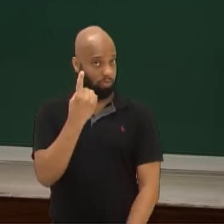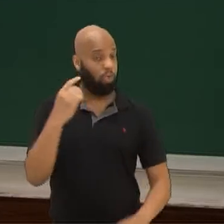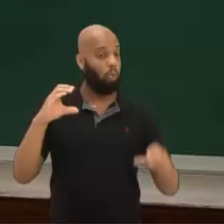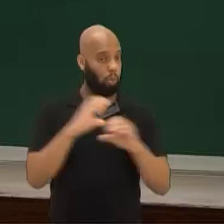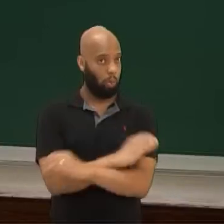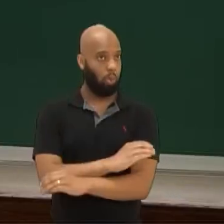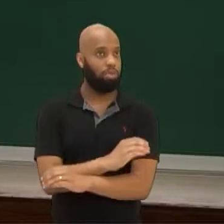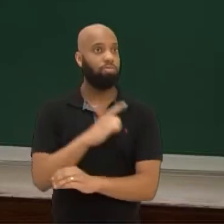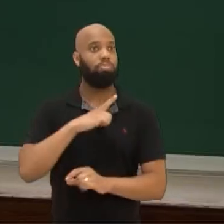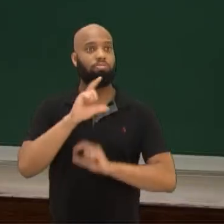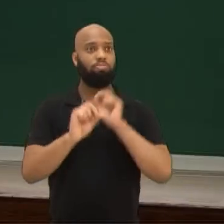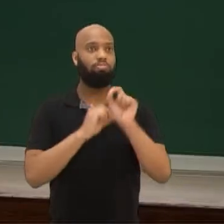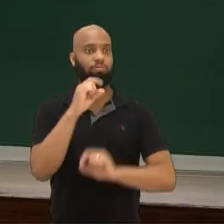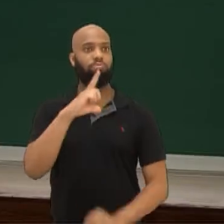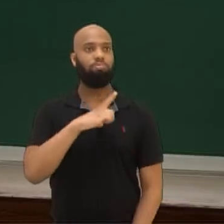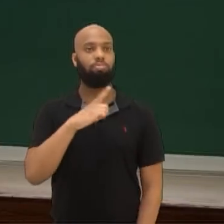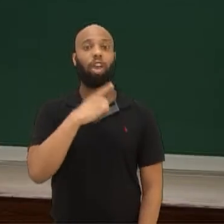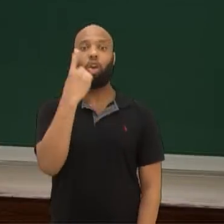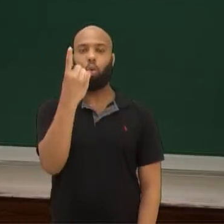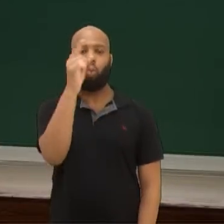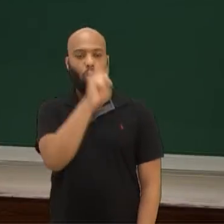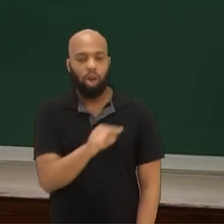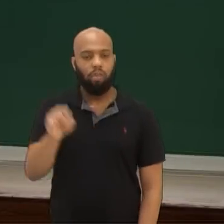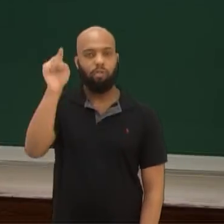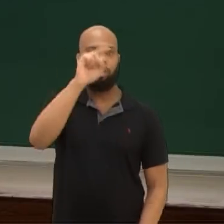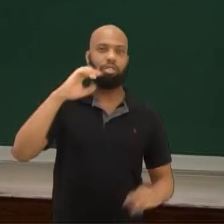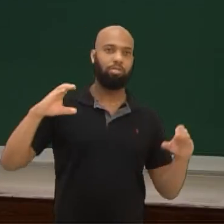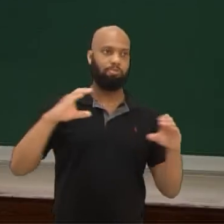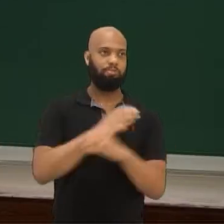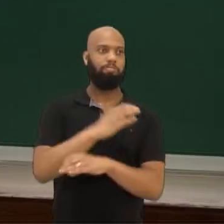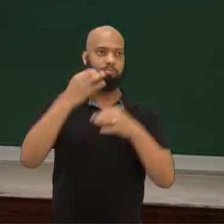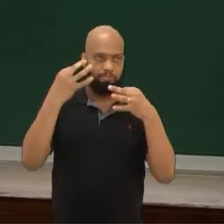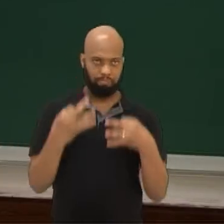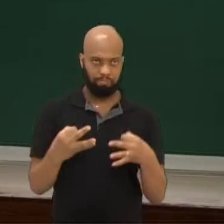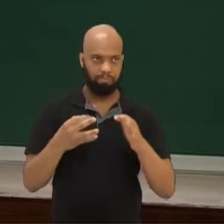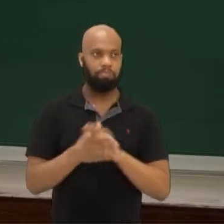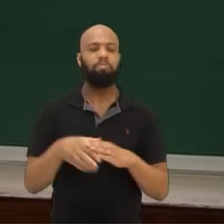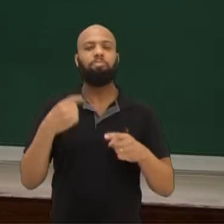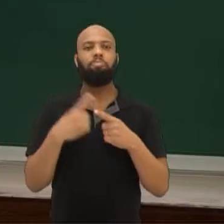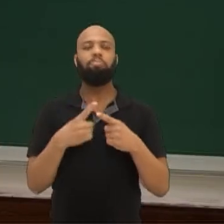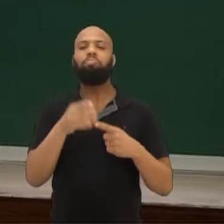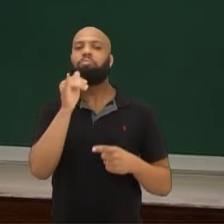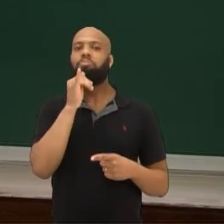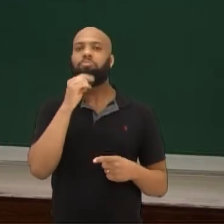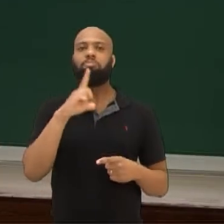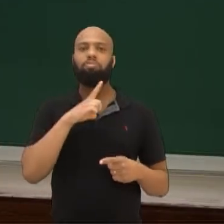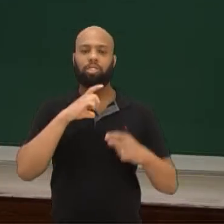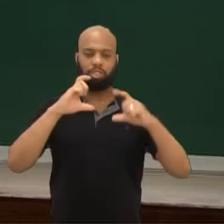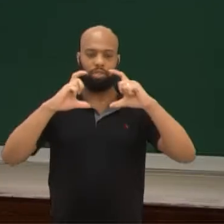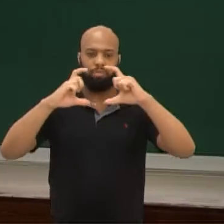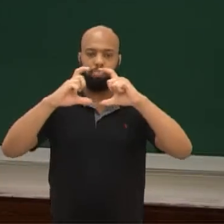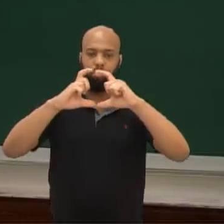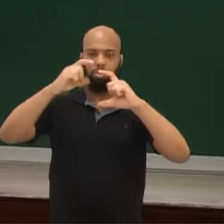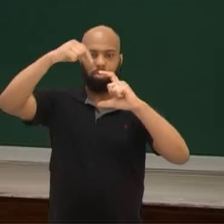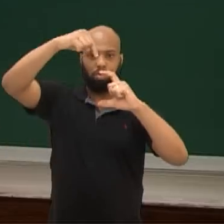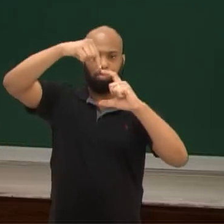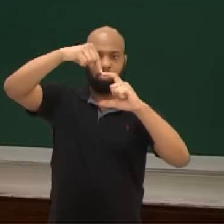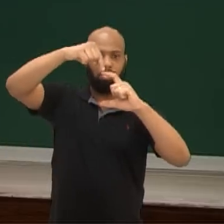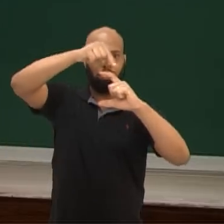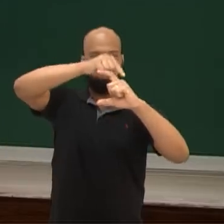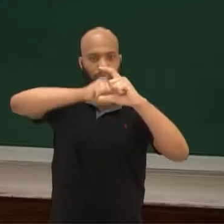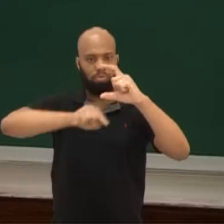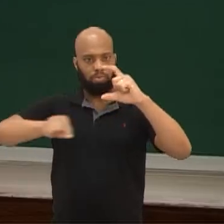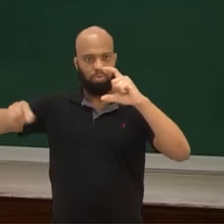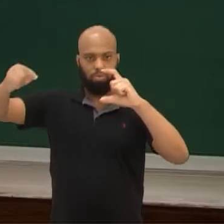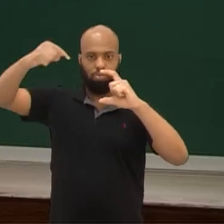círculo todo, ele tem o quê? Uma volta completa, certo? Ó, se eu sair, por exemplo, de um ponto mais alto aqui, eu posso voltar,